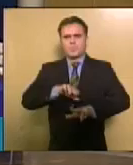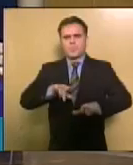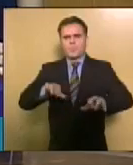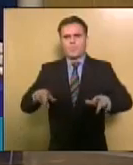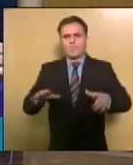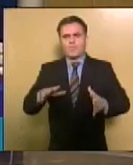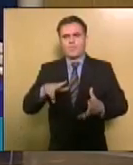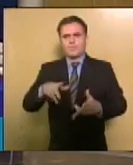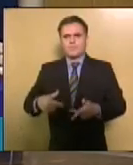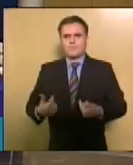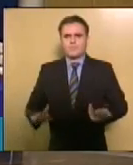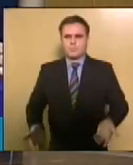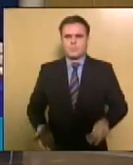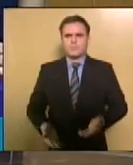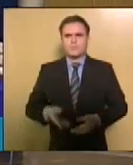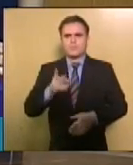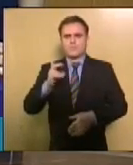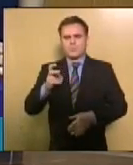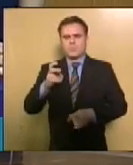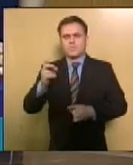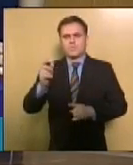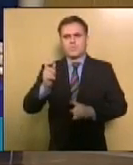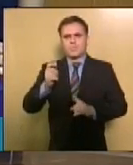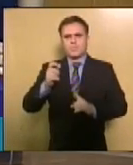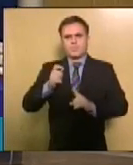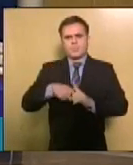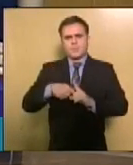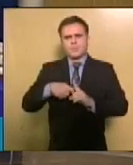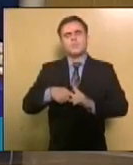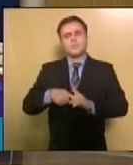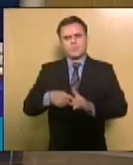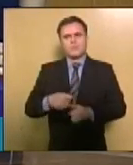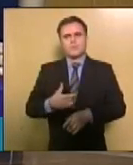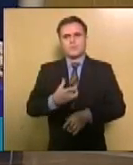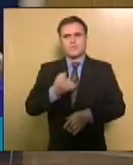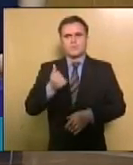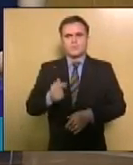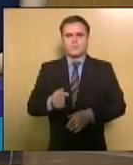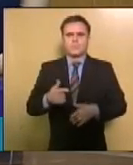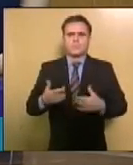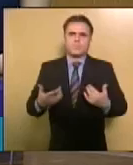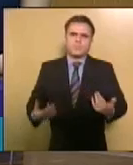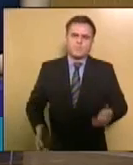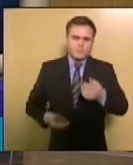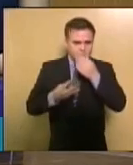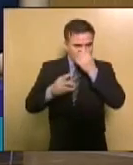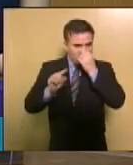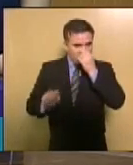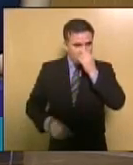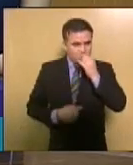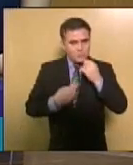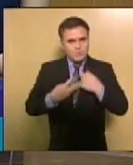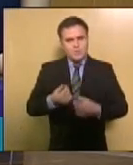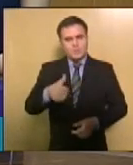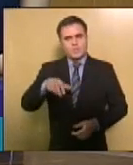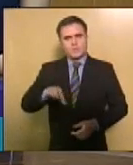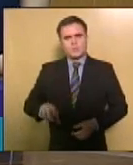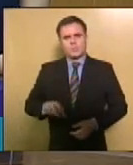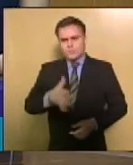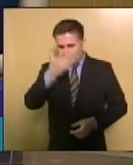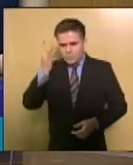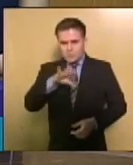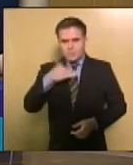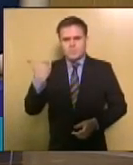mundo nos cinco primeiros meses de 2017 e foram 3319 pessoas mortas